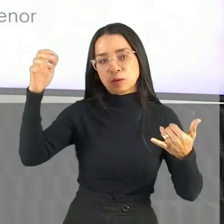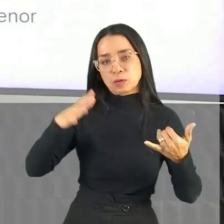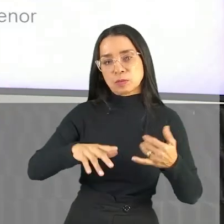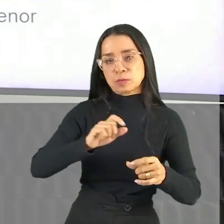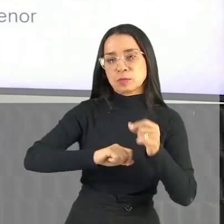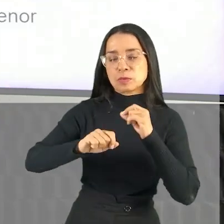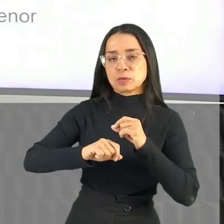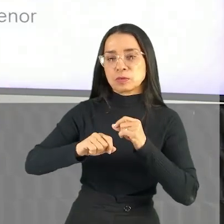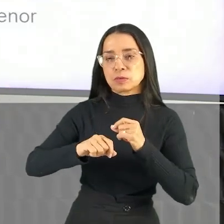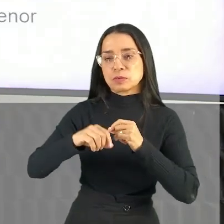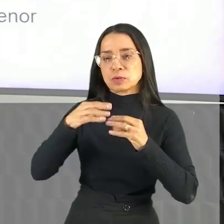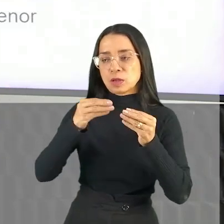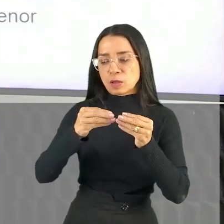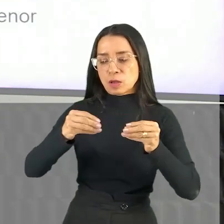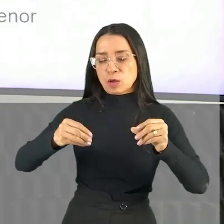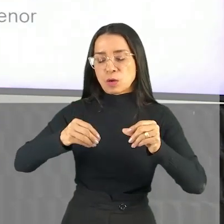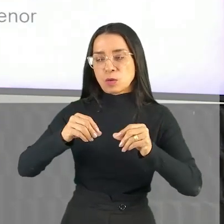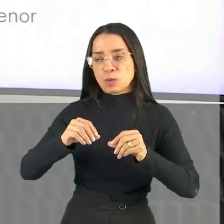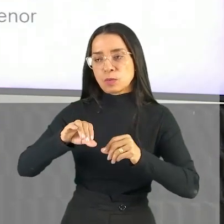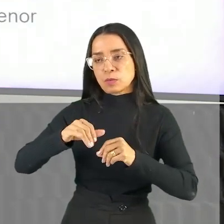de carbono